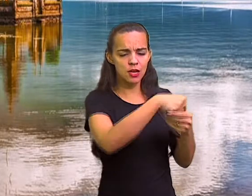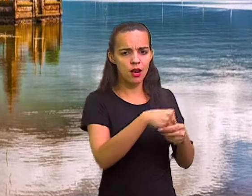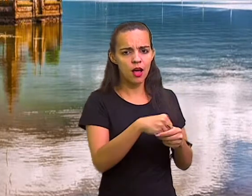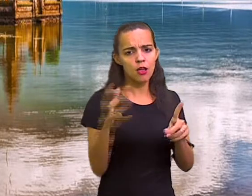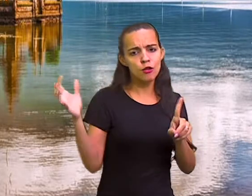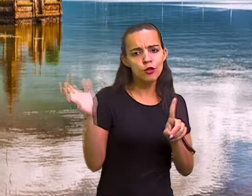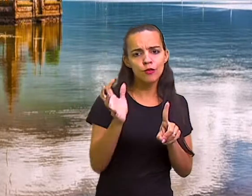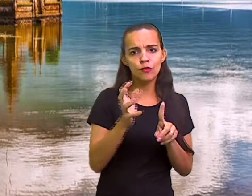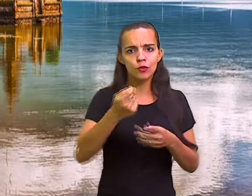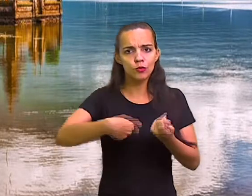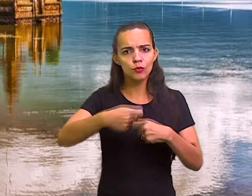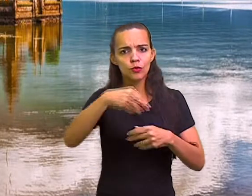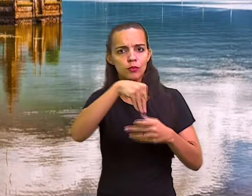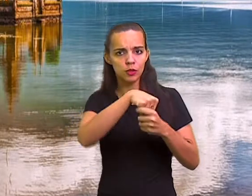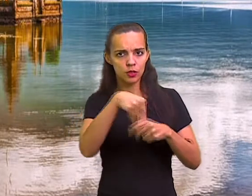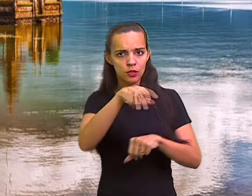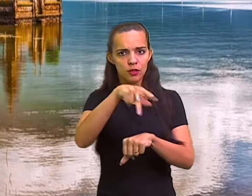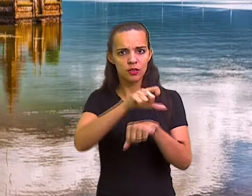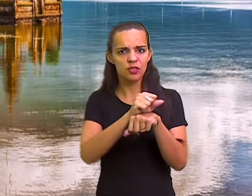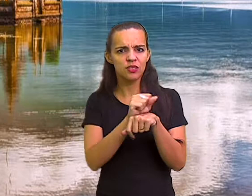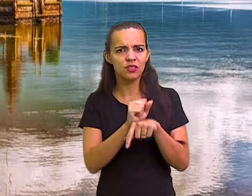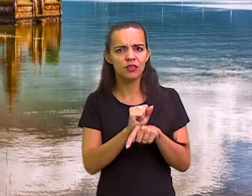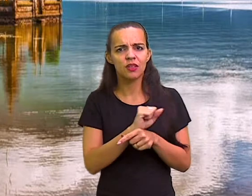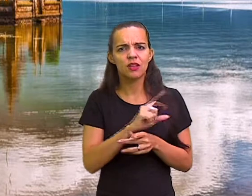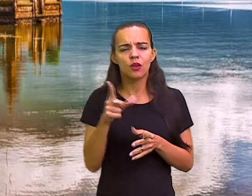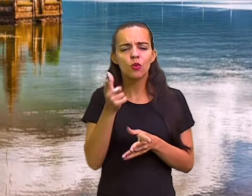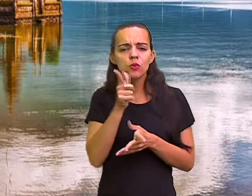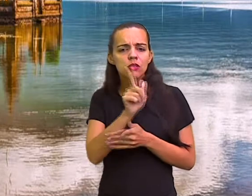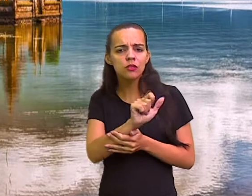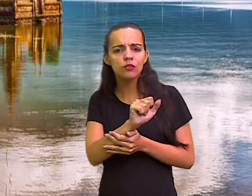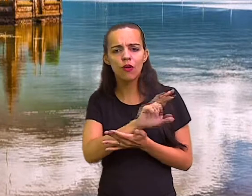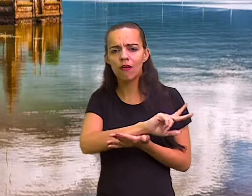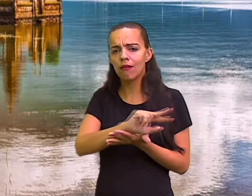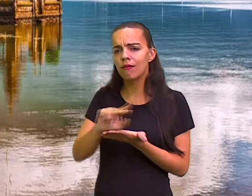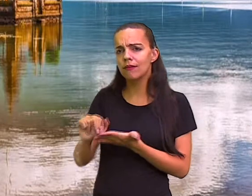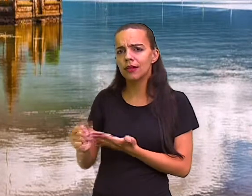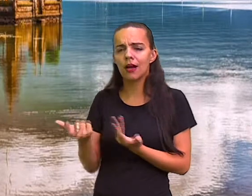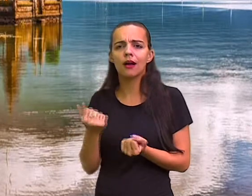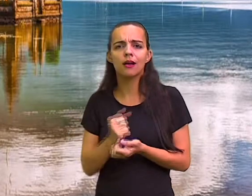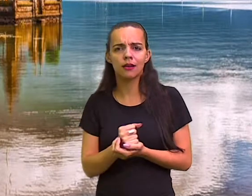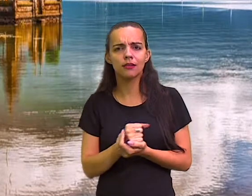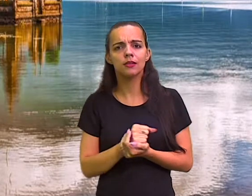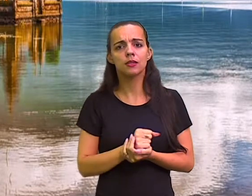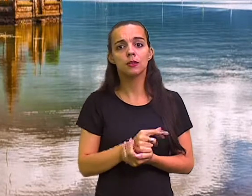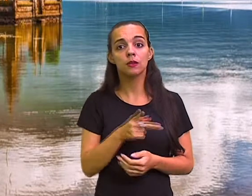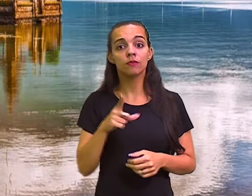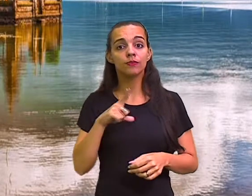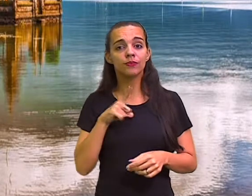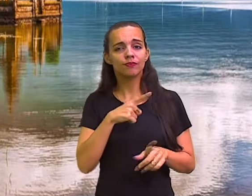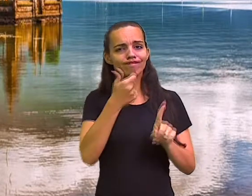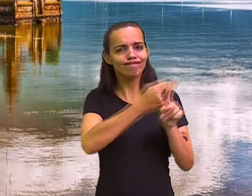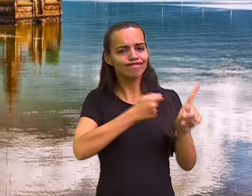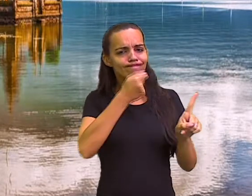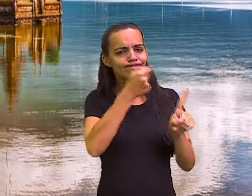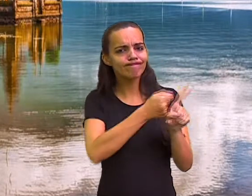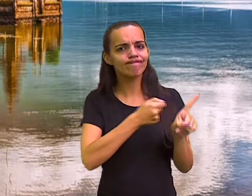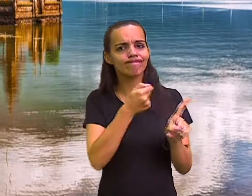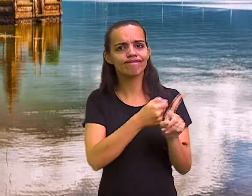especiarias, eles lutam contra os diversos sultanatos islâmicos. Lutas